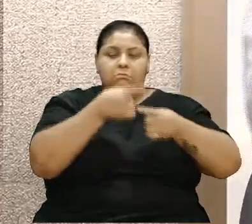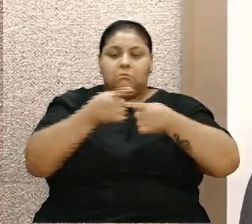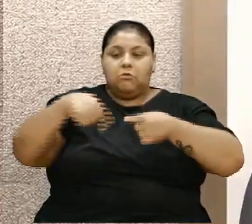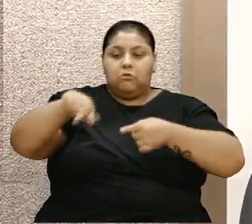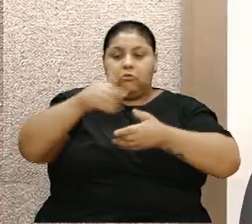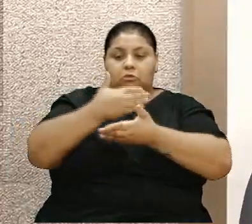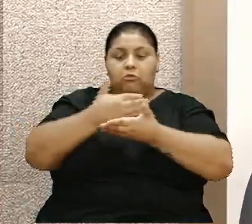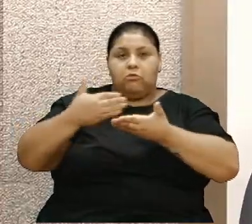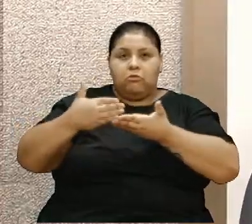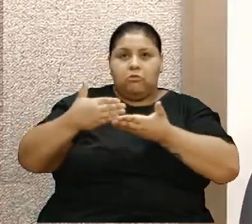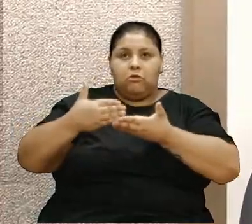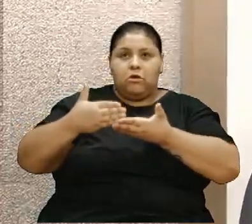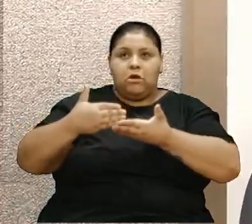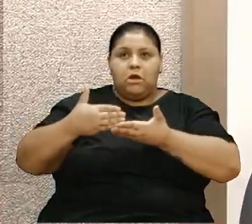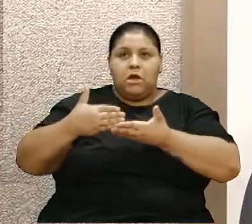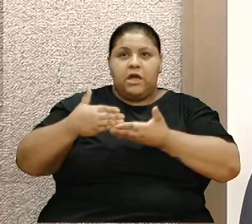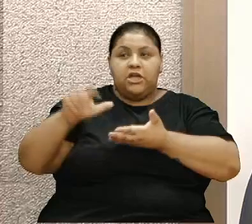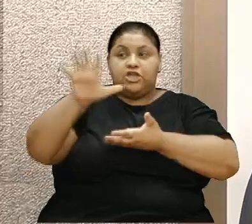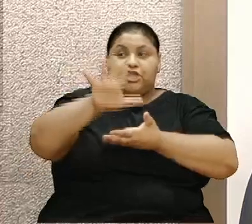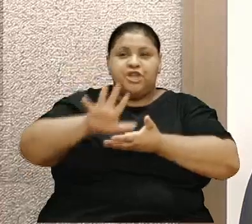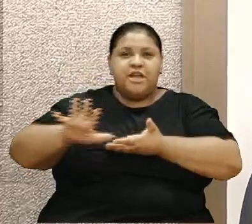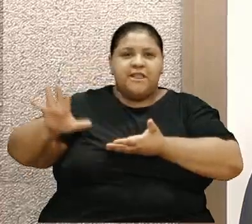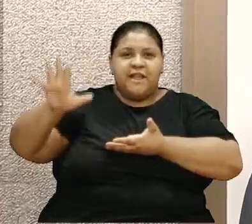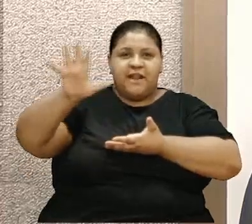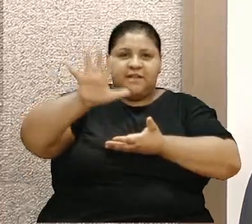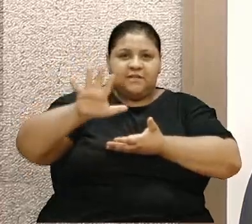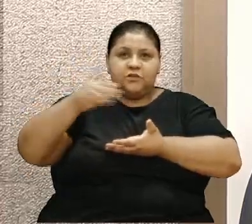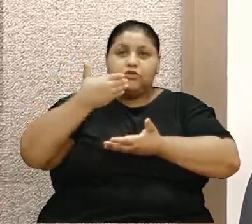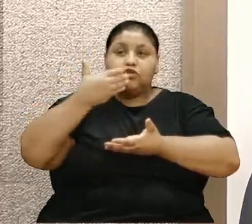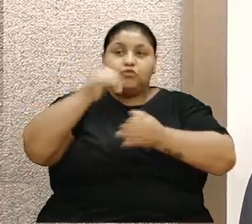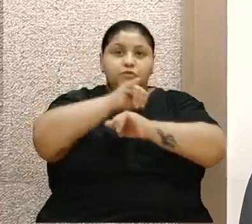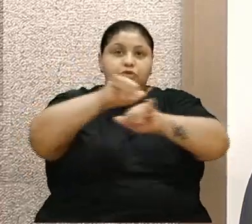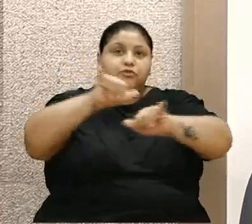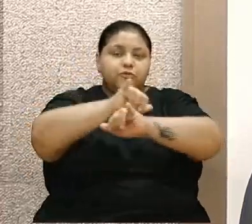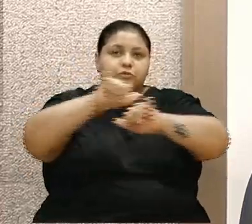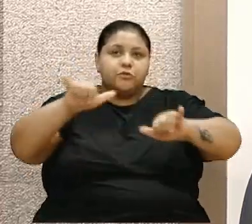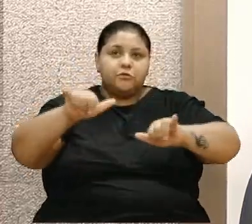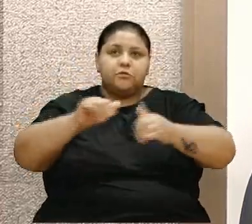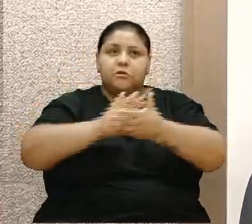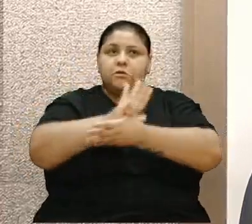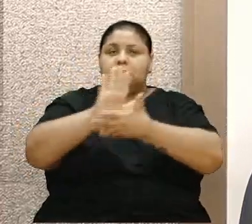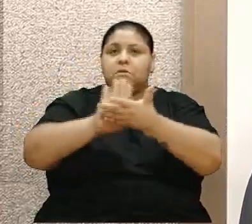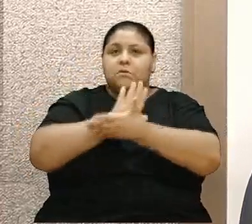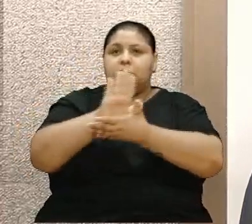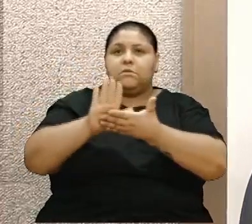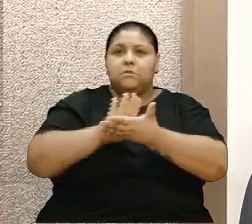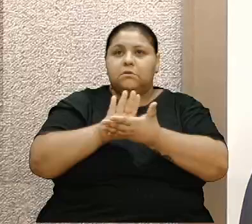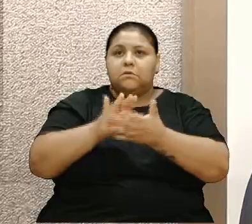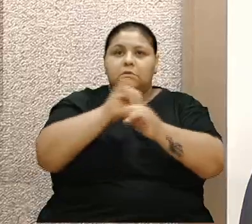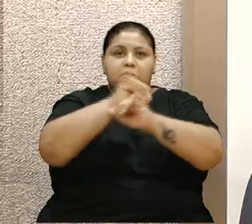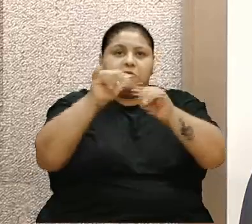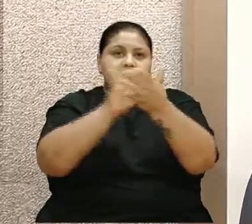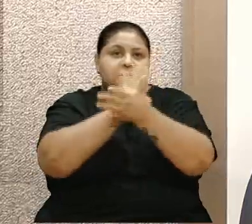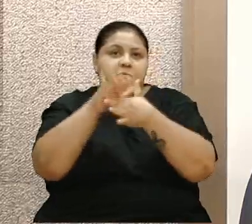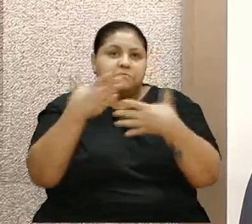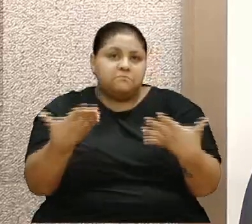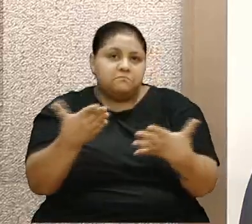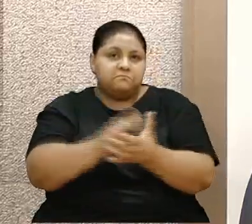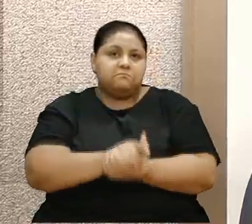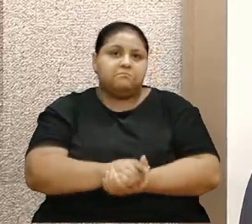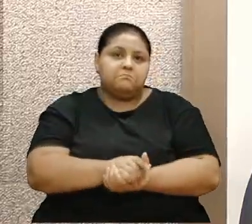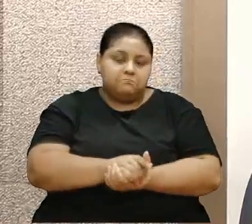começarmos aqui a politizar e partidarizar os pedidos de informação, ninguém mais presta informação de nada. Né?